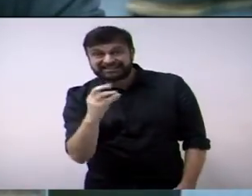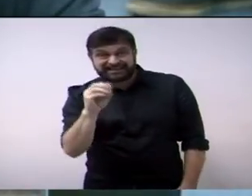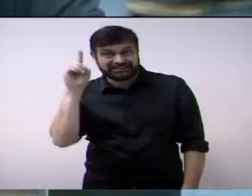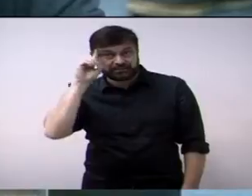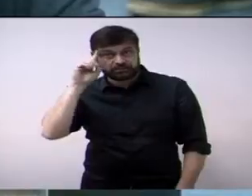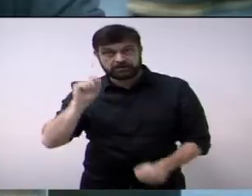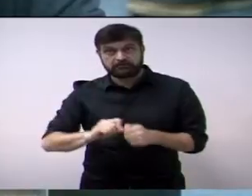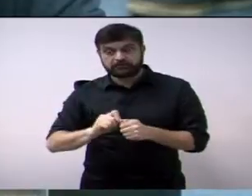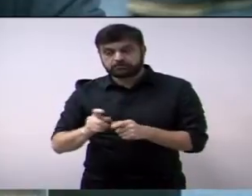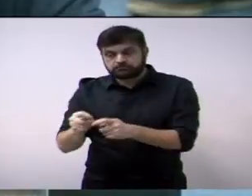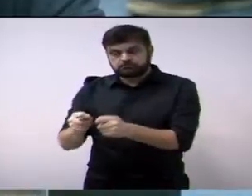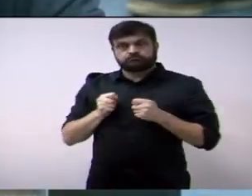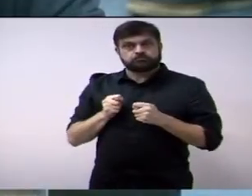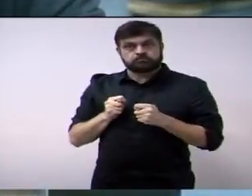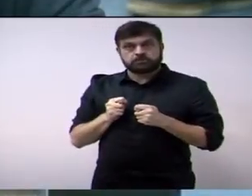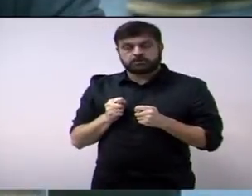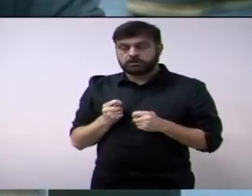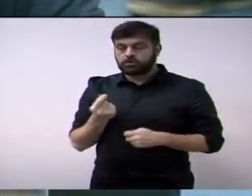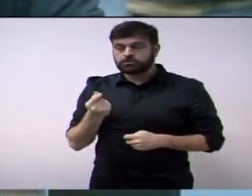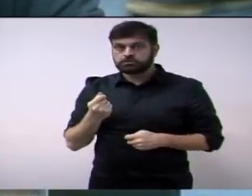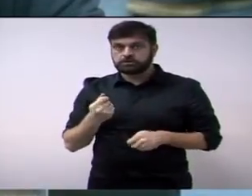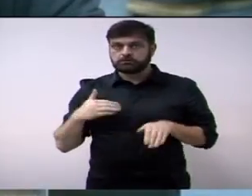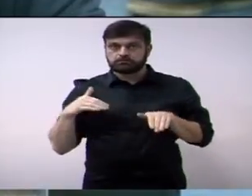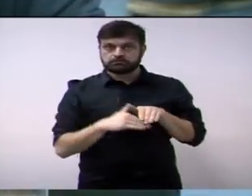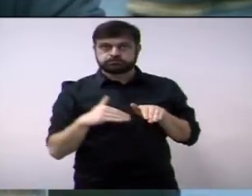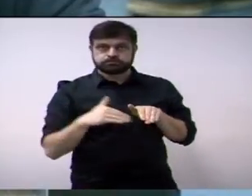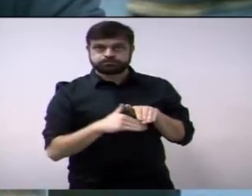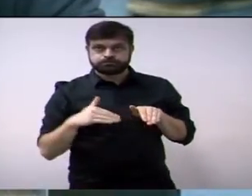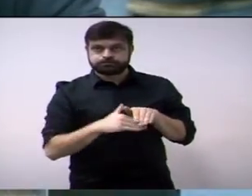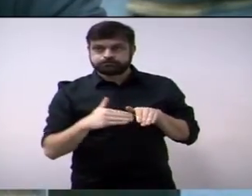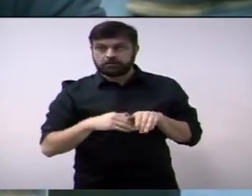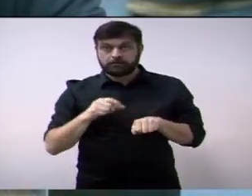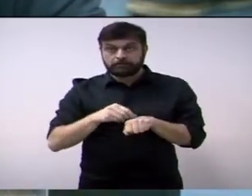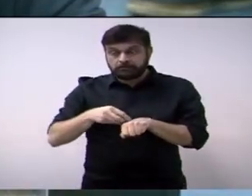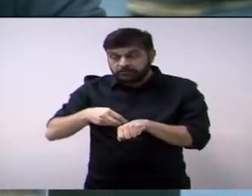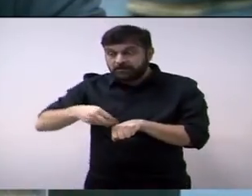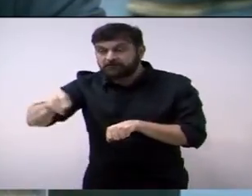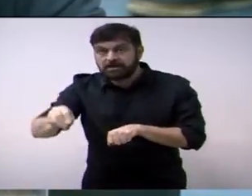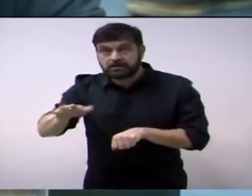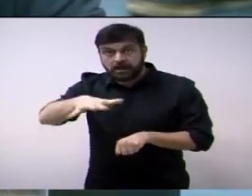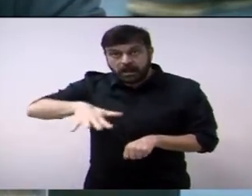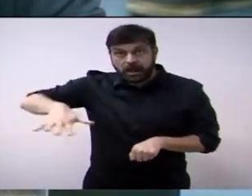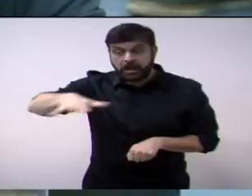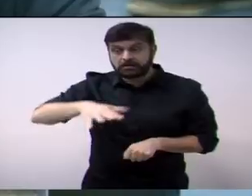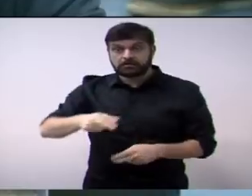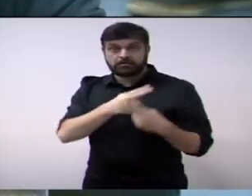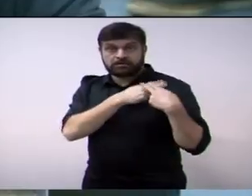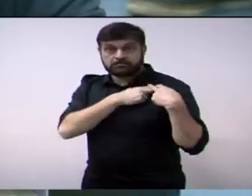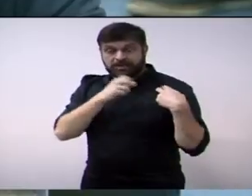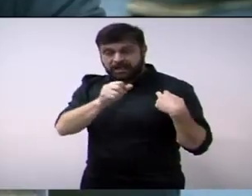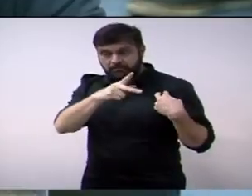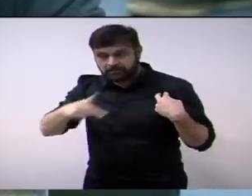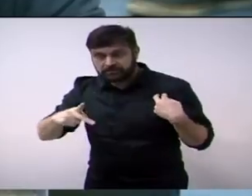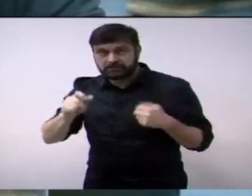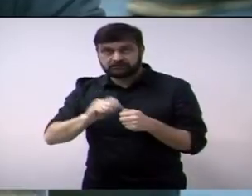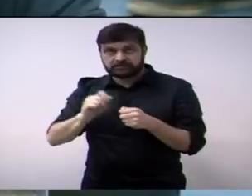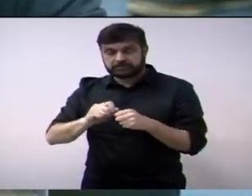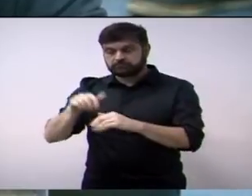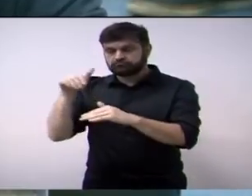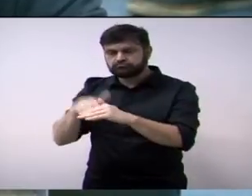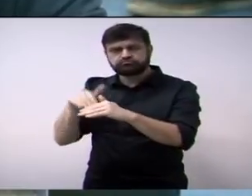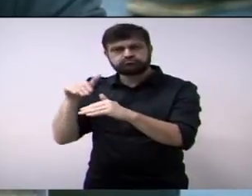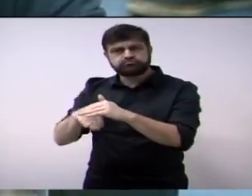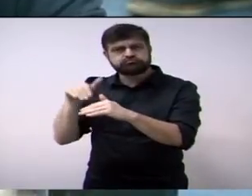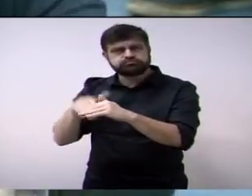a retenção do Fundo de Participação dos Municípios, o FPM, repassando ao Instituto o valor correspondente a contribuições sociais